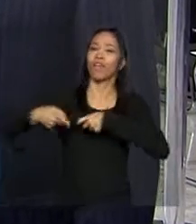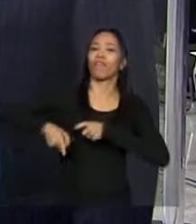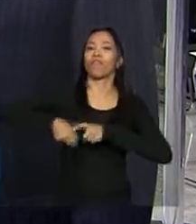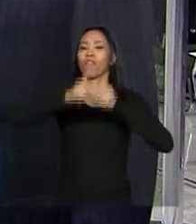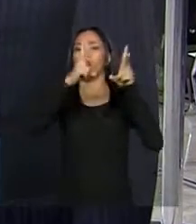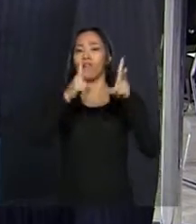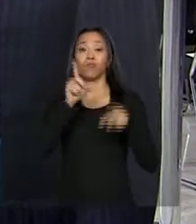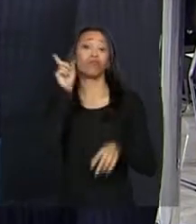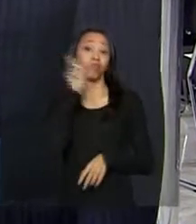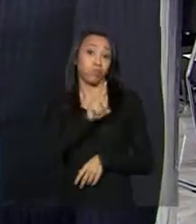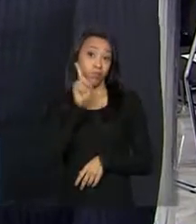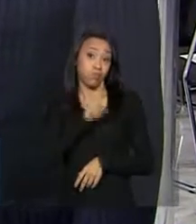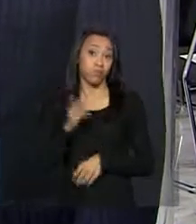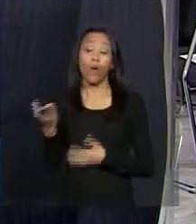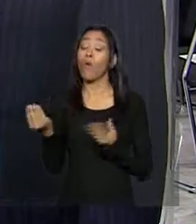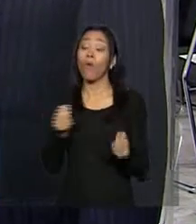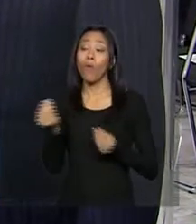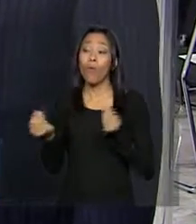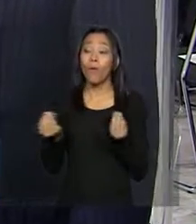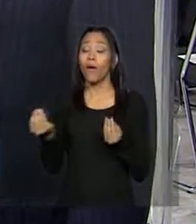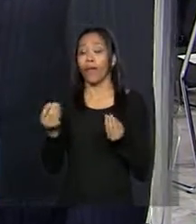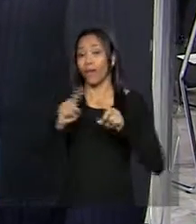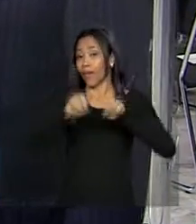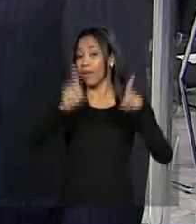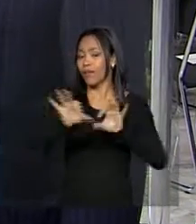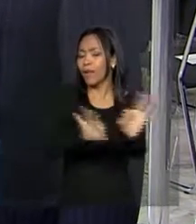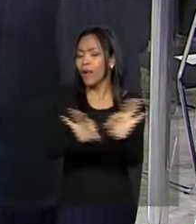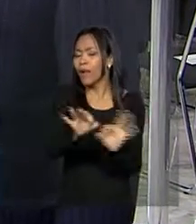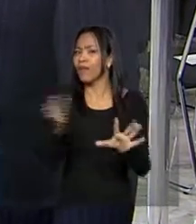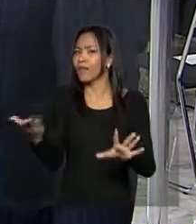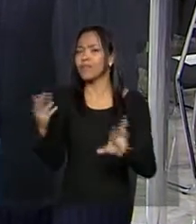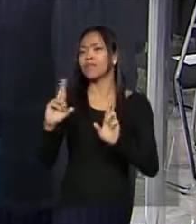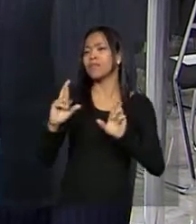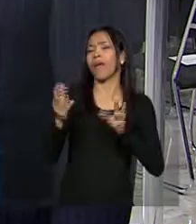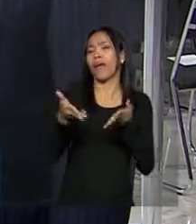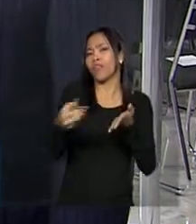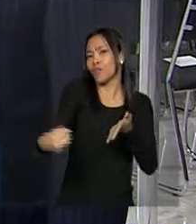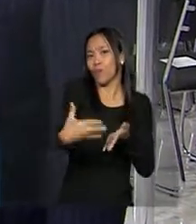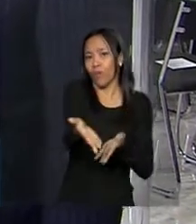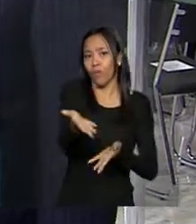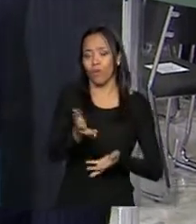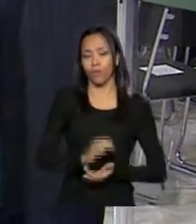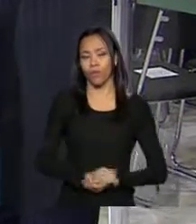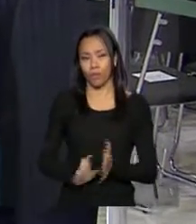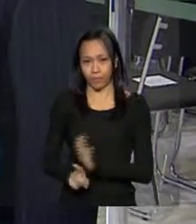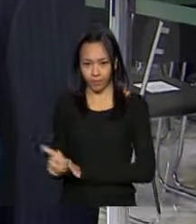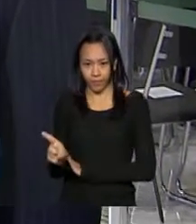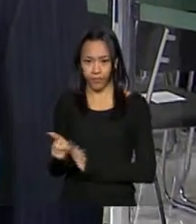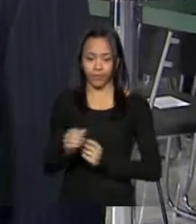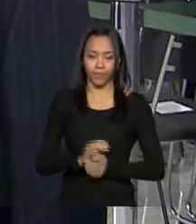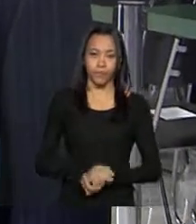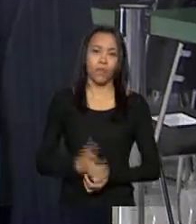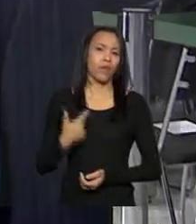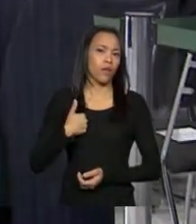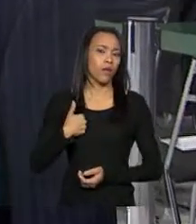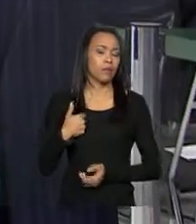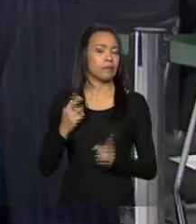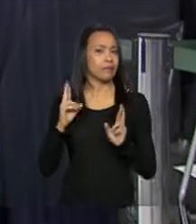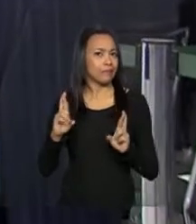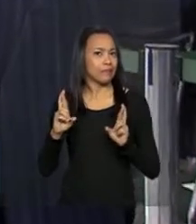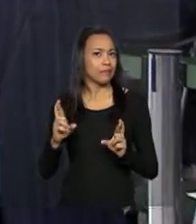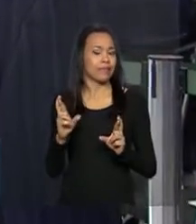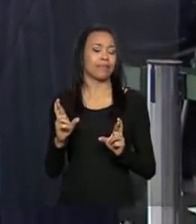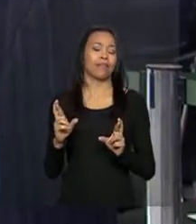conversar com ele sobre a expectativa desse novo plano. Bom dia, Thiago. O que o senhor espera com esse novo plano? Olha, eu espero que